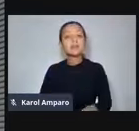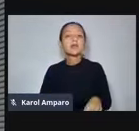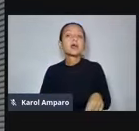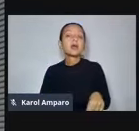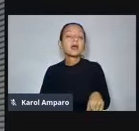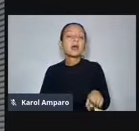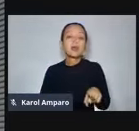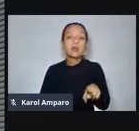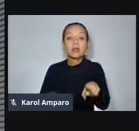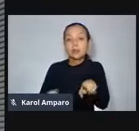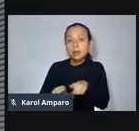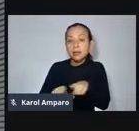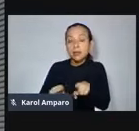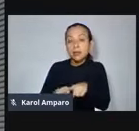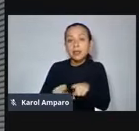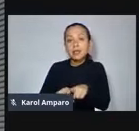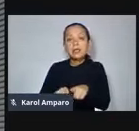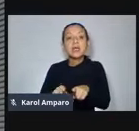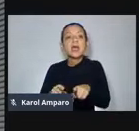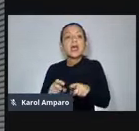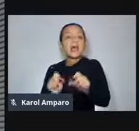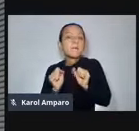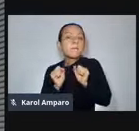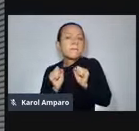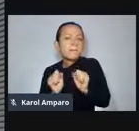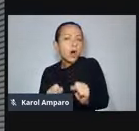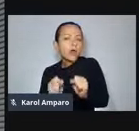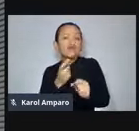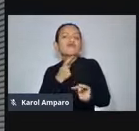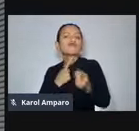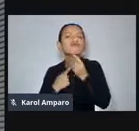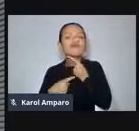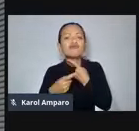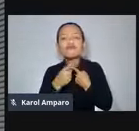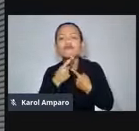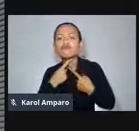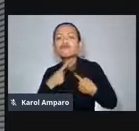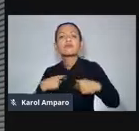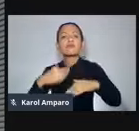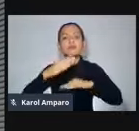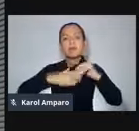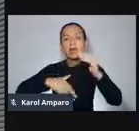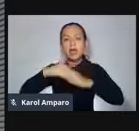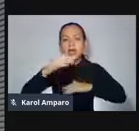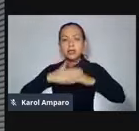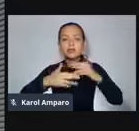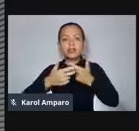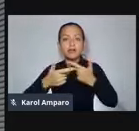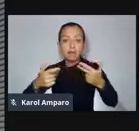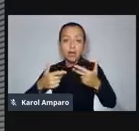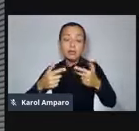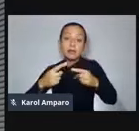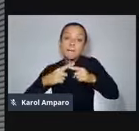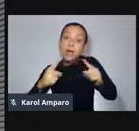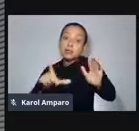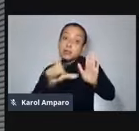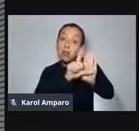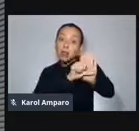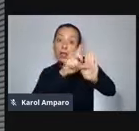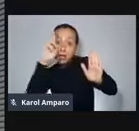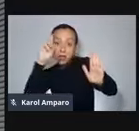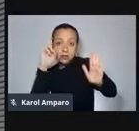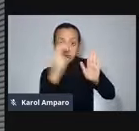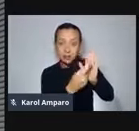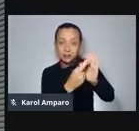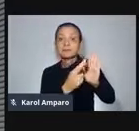autonomia de poder que tem o cidadão de exercer a sua vontade dentro dos limites que lhe faculta a lei.